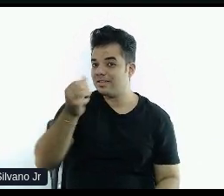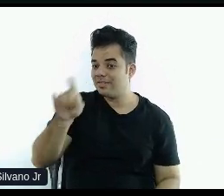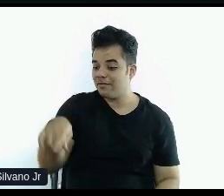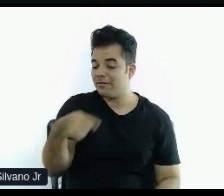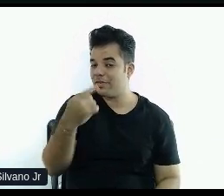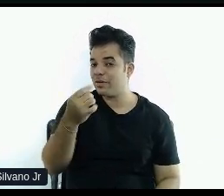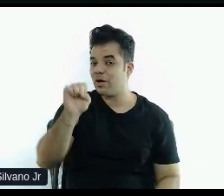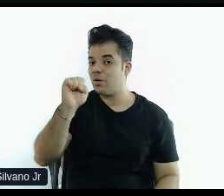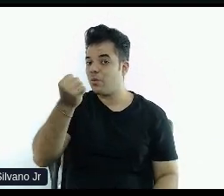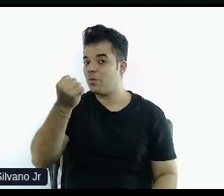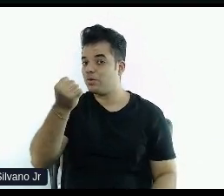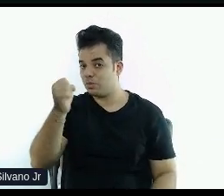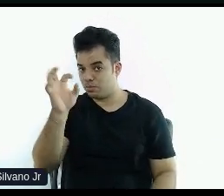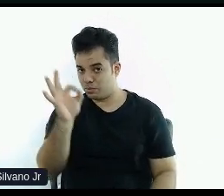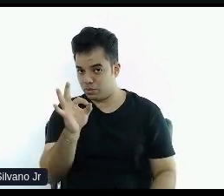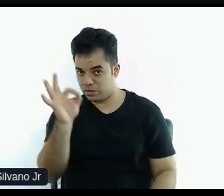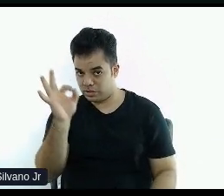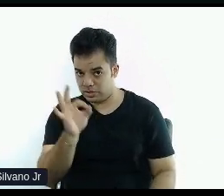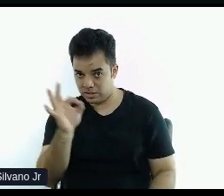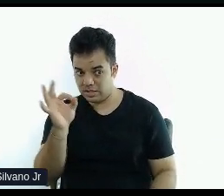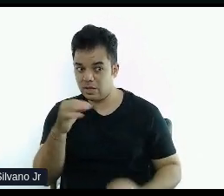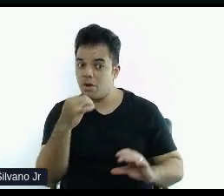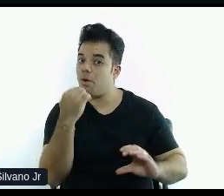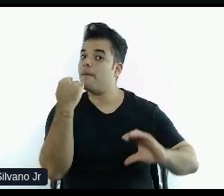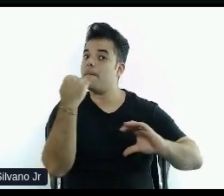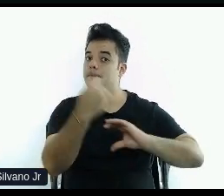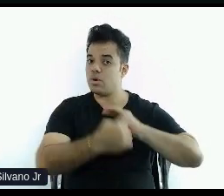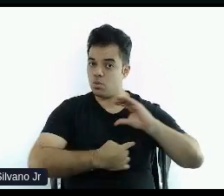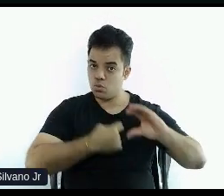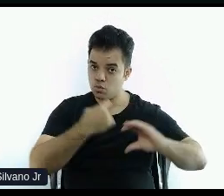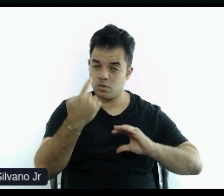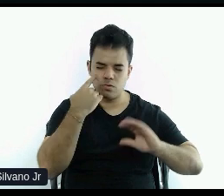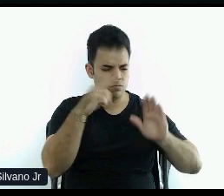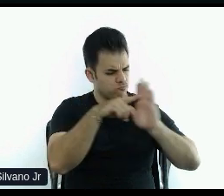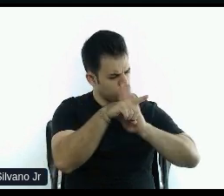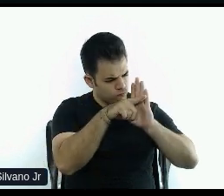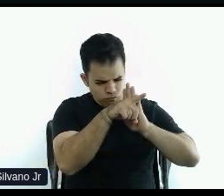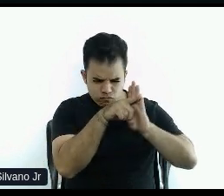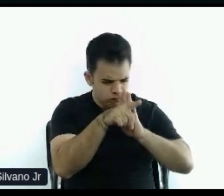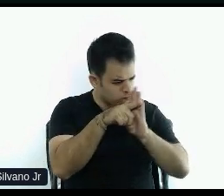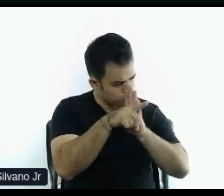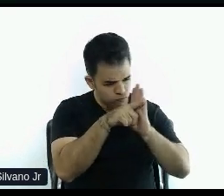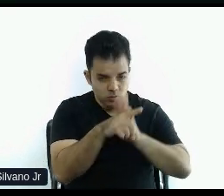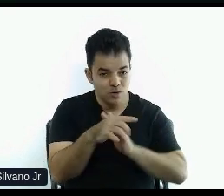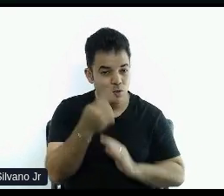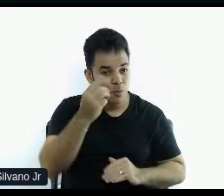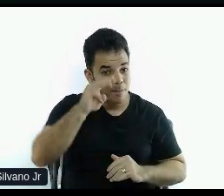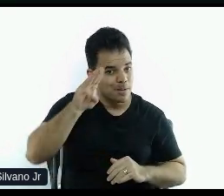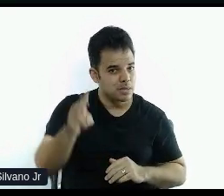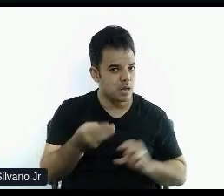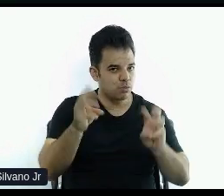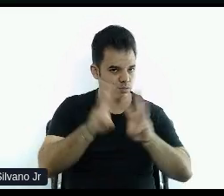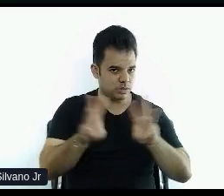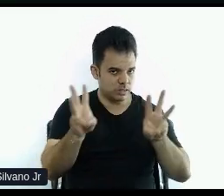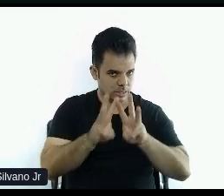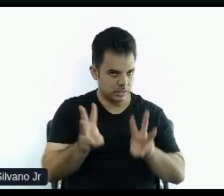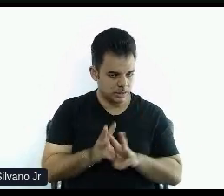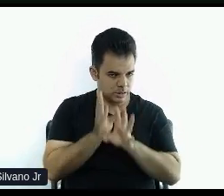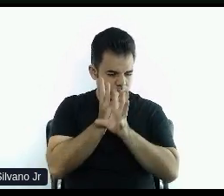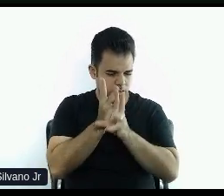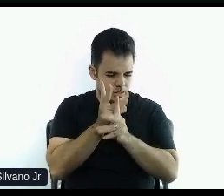96,8% dos sites no mundo que passaram por uma validação, cerca de 1 milhão de sites que passaram por uma validação